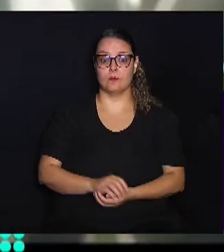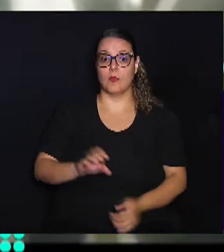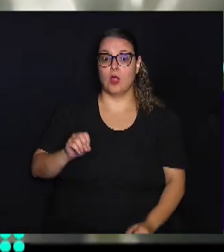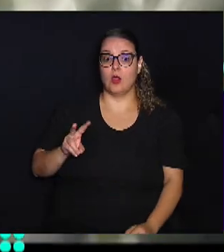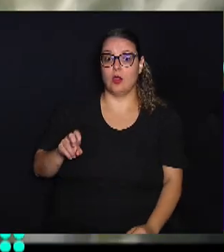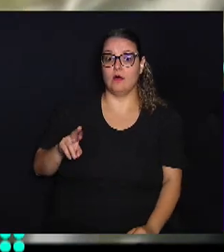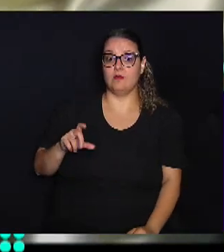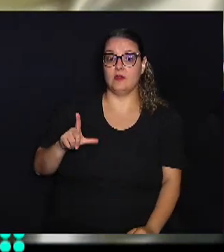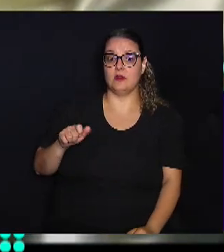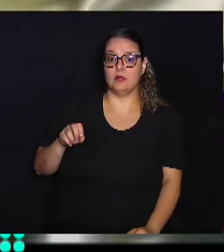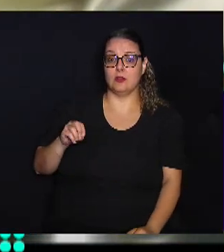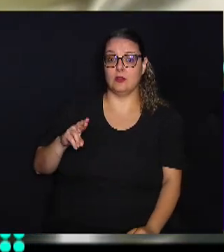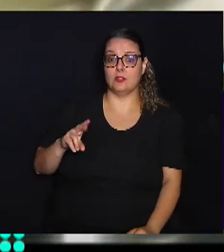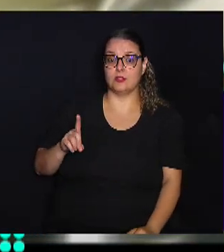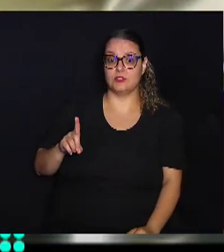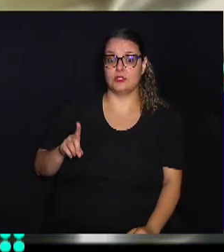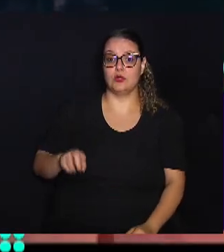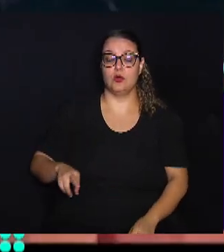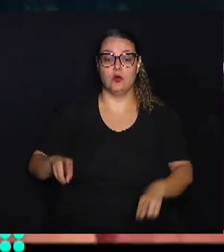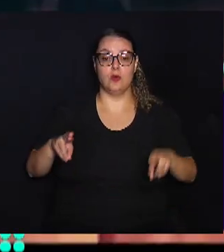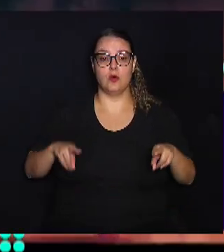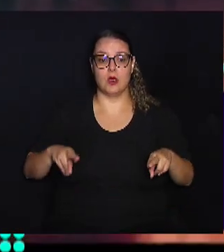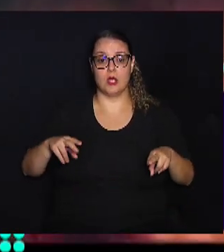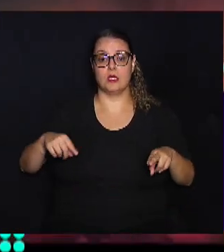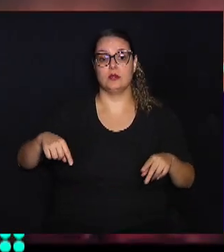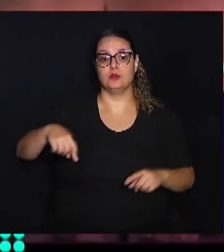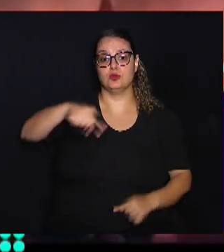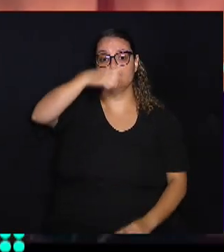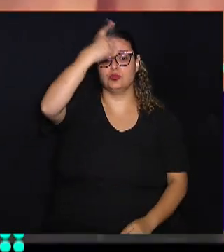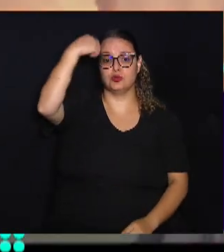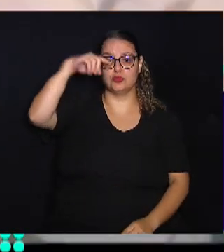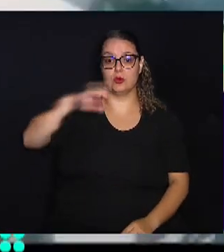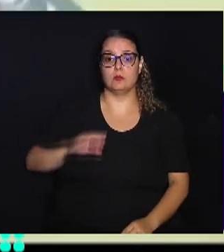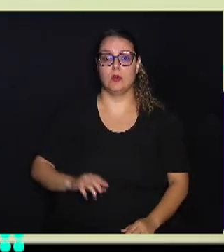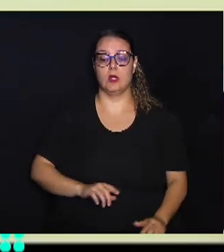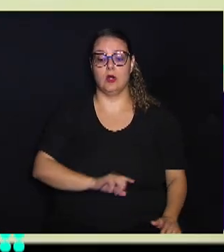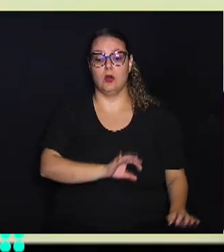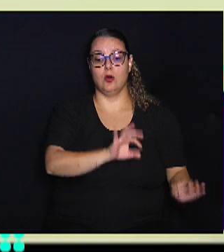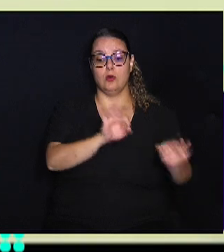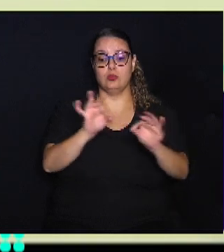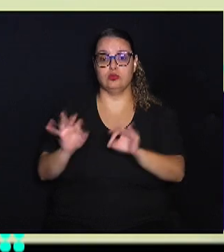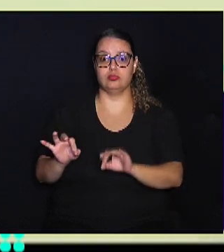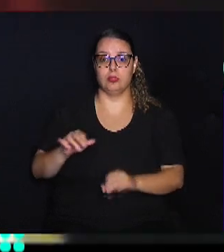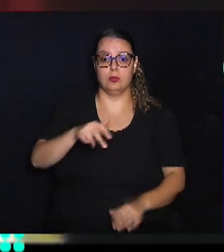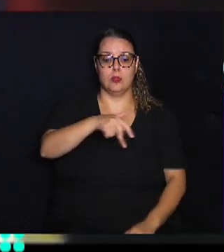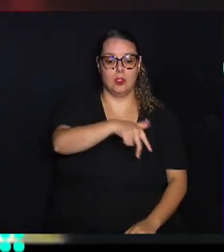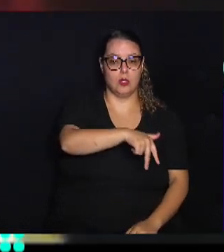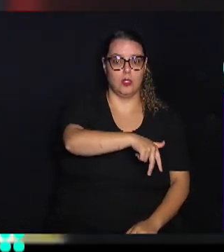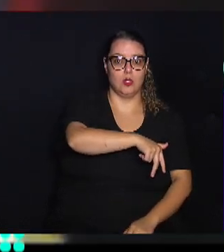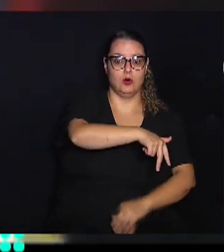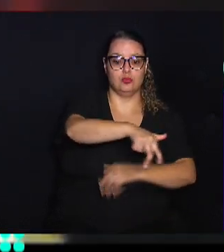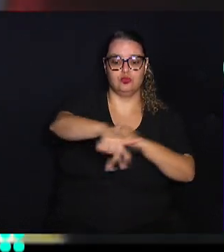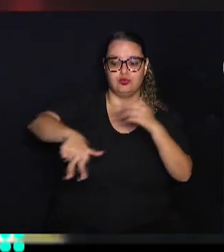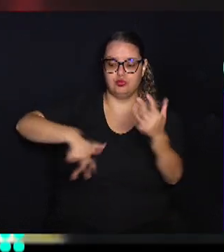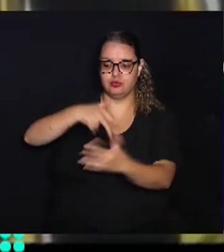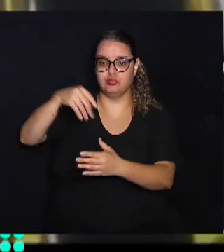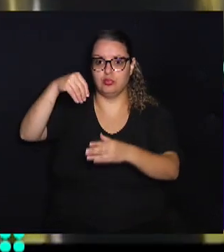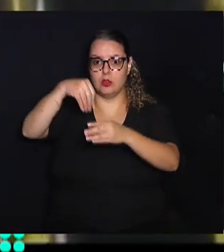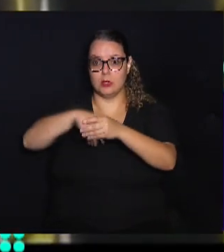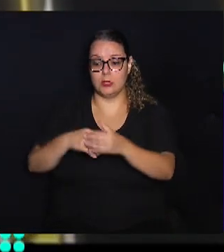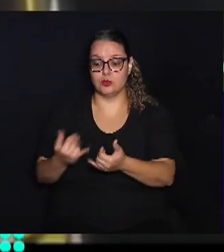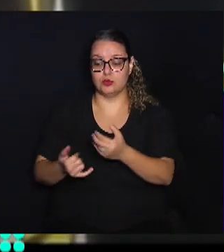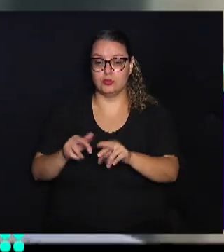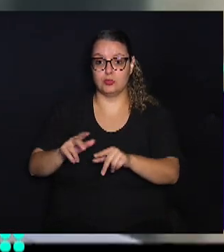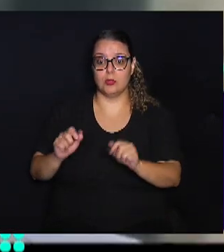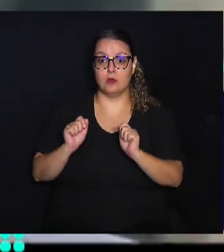sagrado, acompanha Momongana, um trabalhador que é transportado para dentro do seu jogo favorito quando